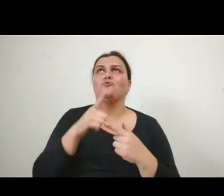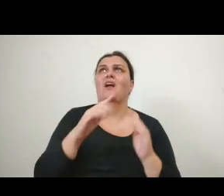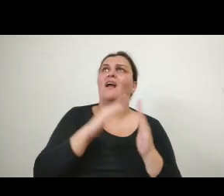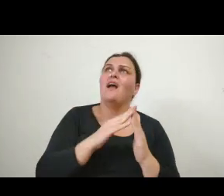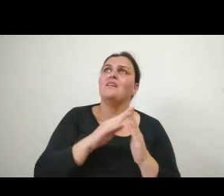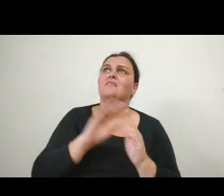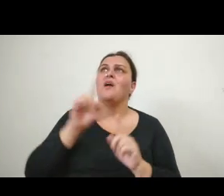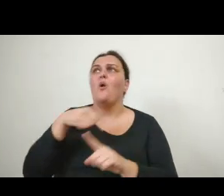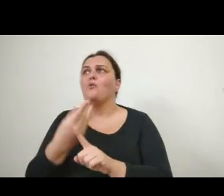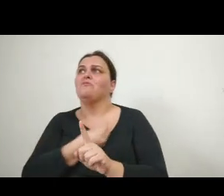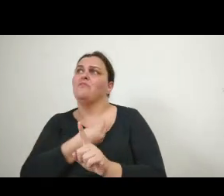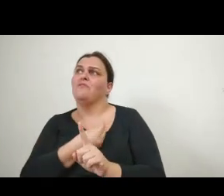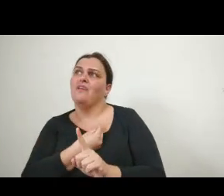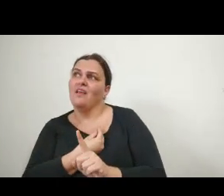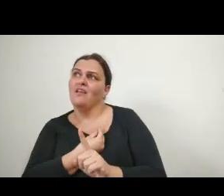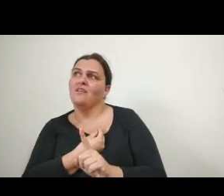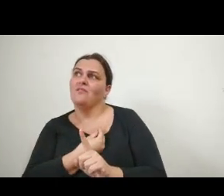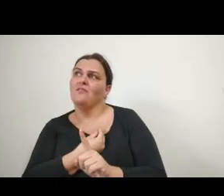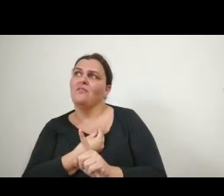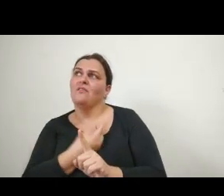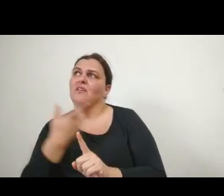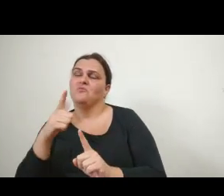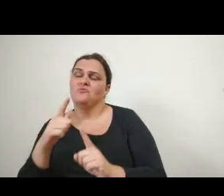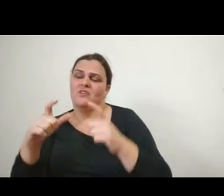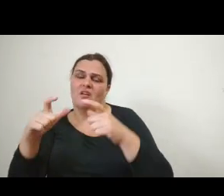falei anteriormente, né,